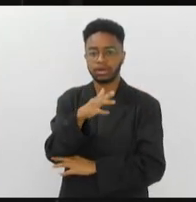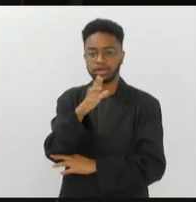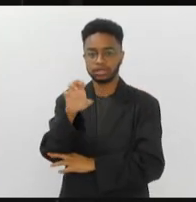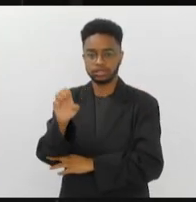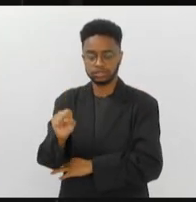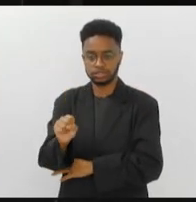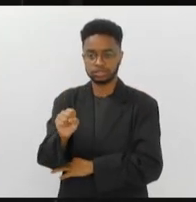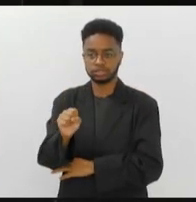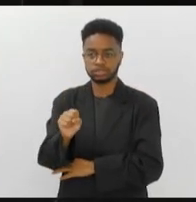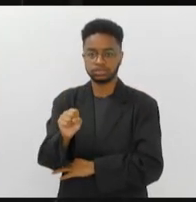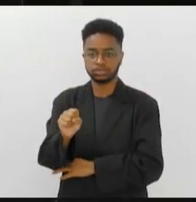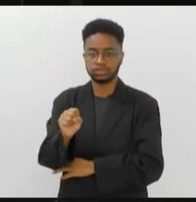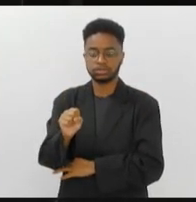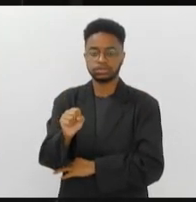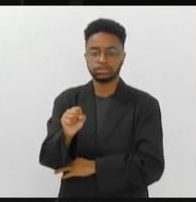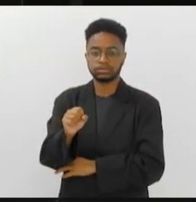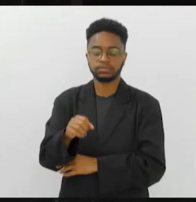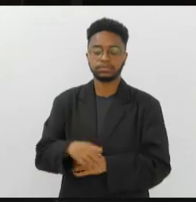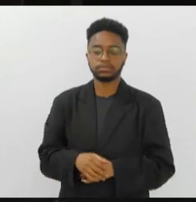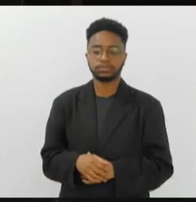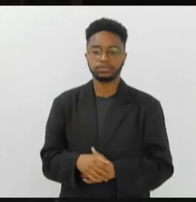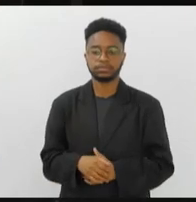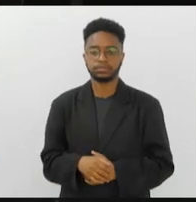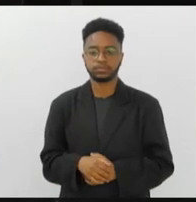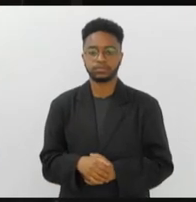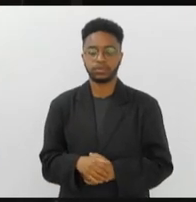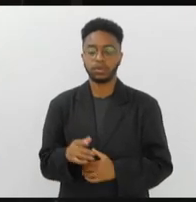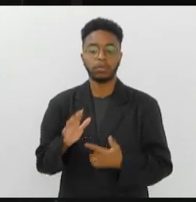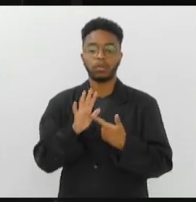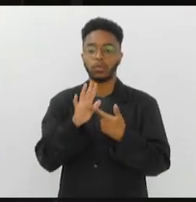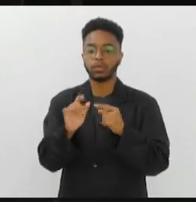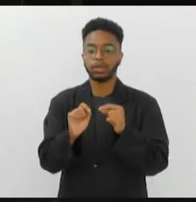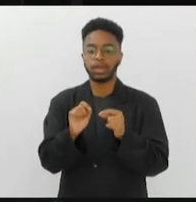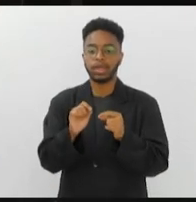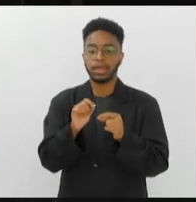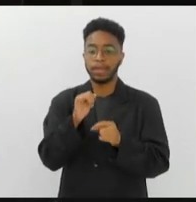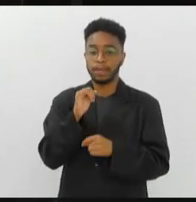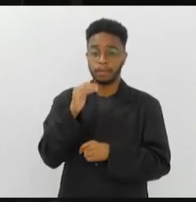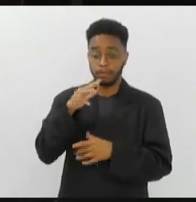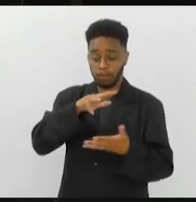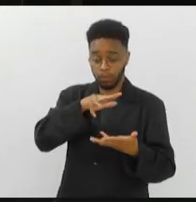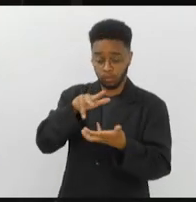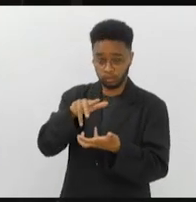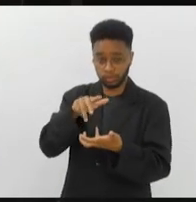Verão, Grande Sertão Vereda, que diz: "O mais importante e bonito do mundo é